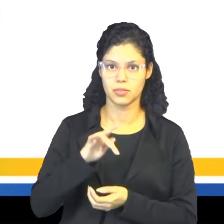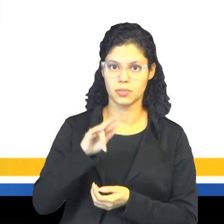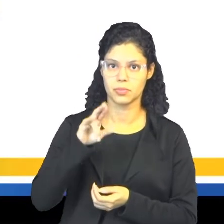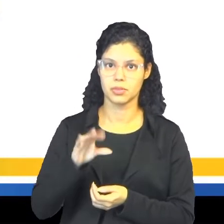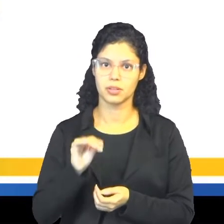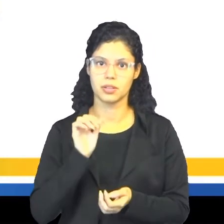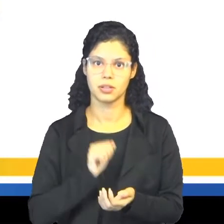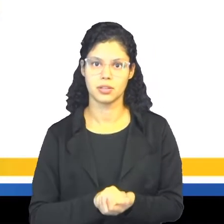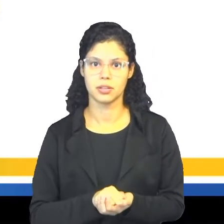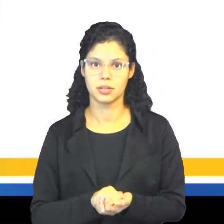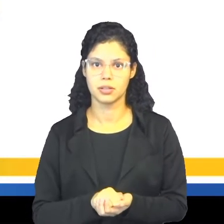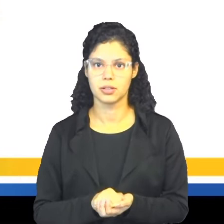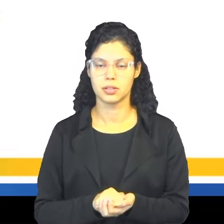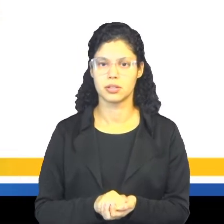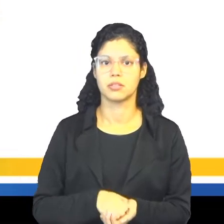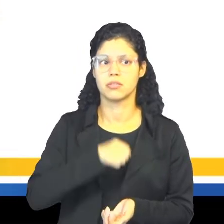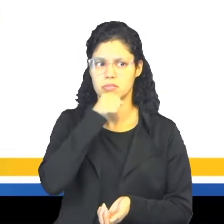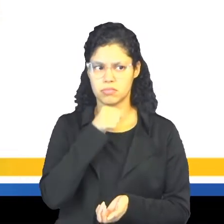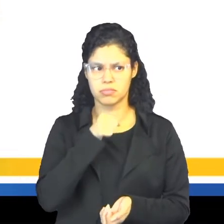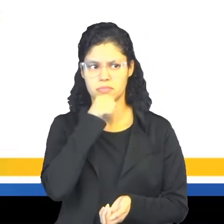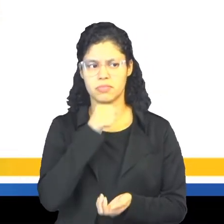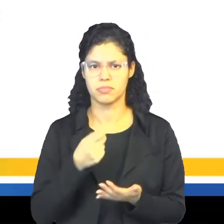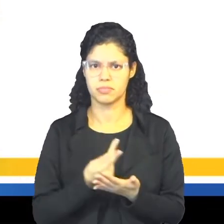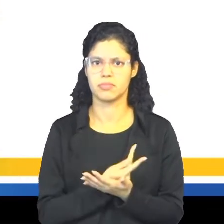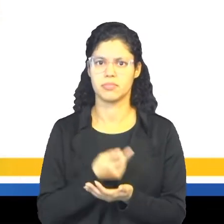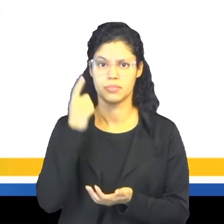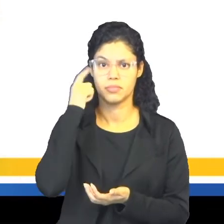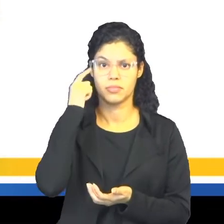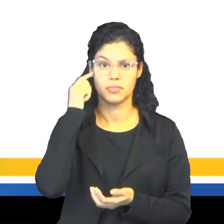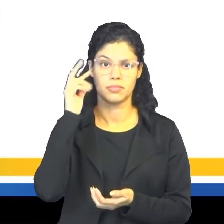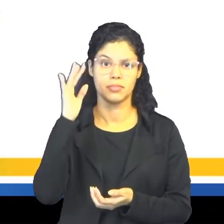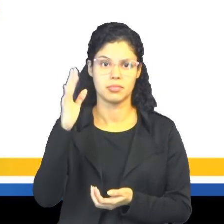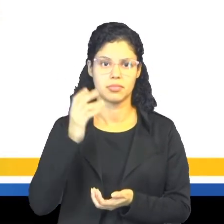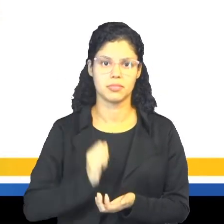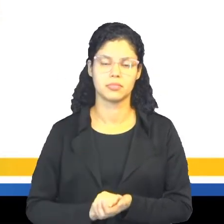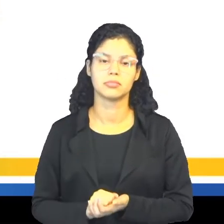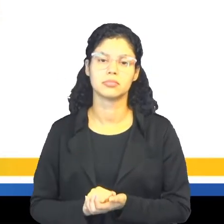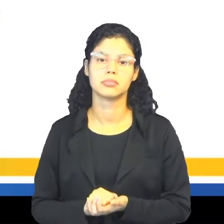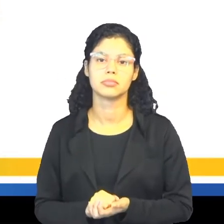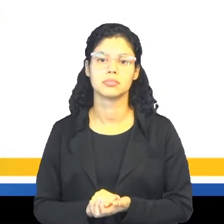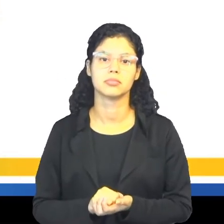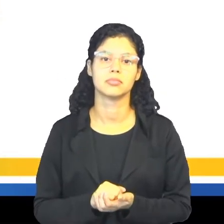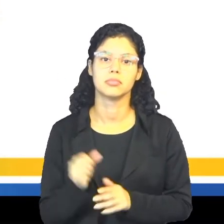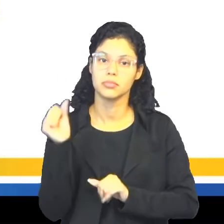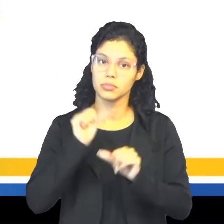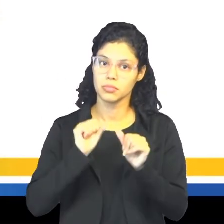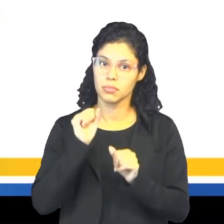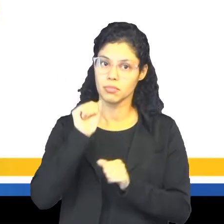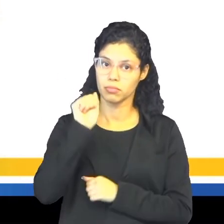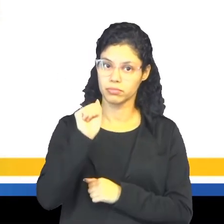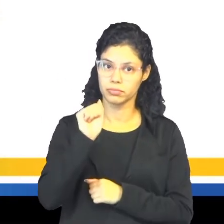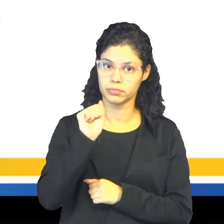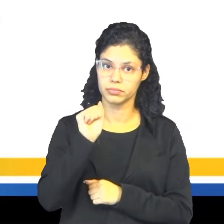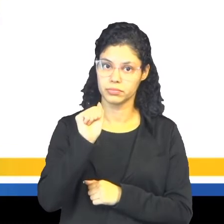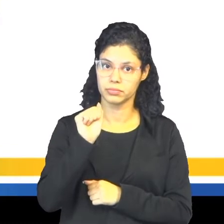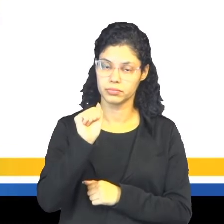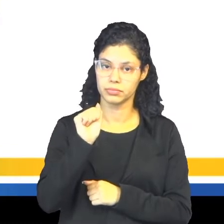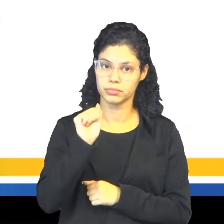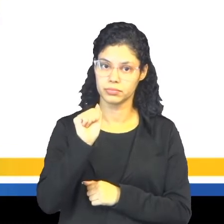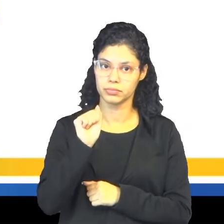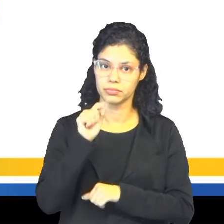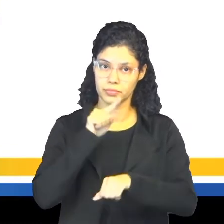Esses são estúpidos velhos tempos e lá pensando as alternativas são letra a